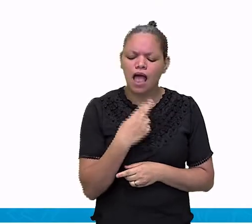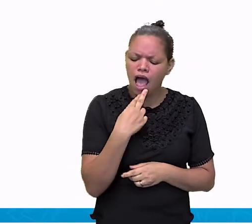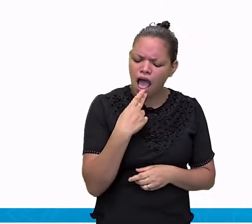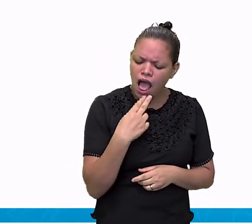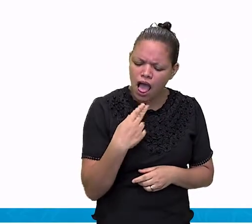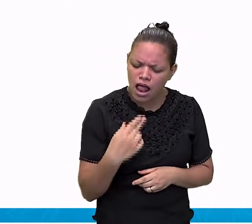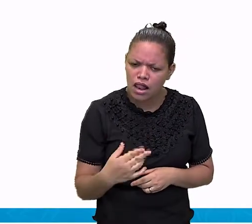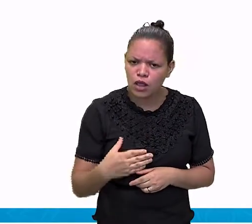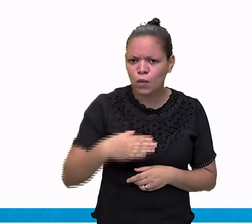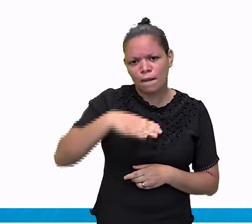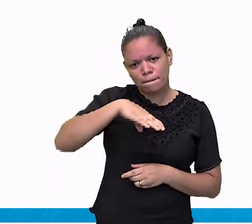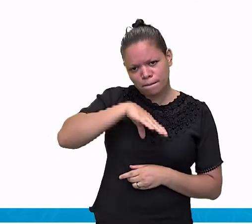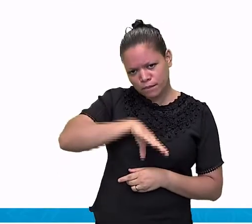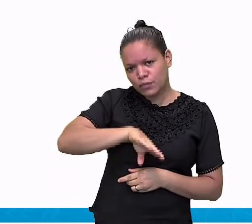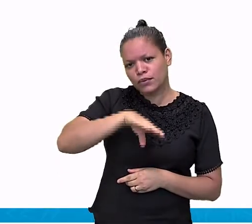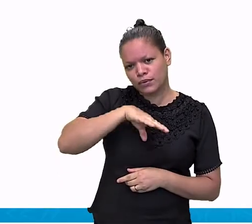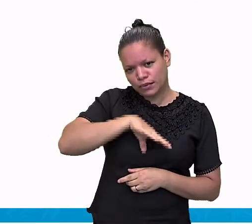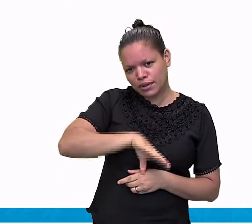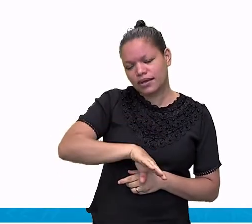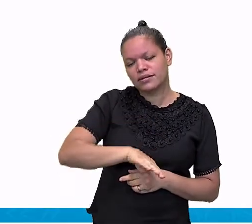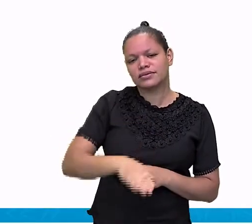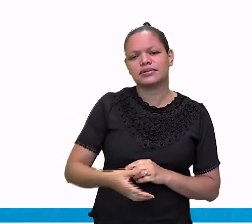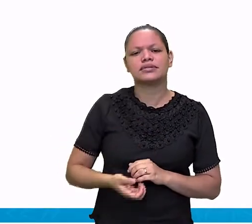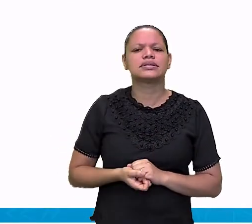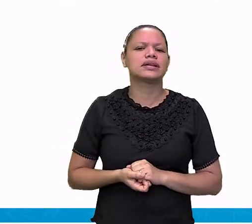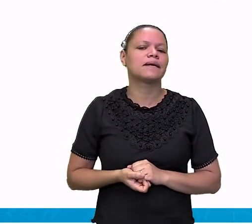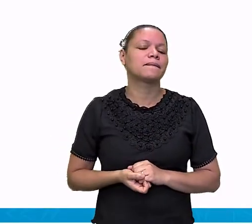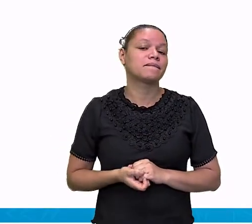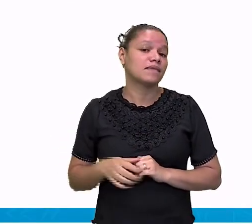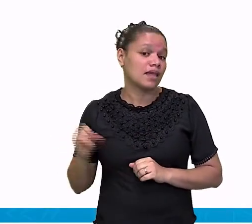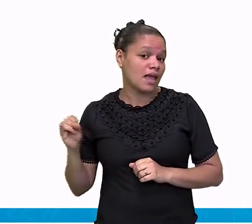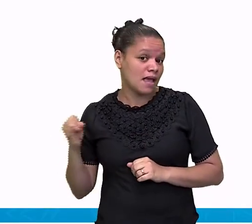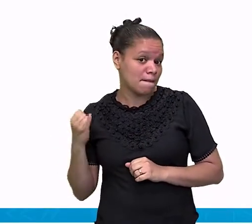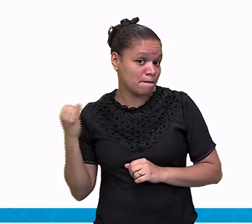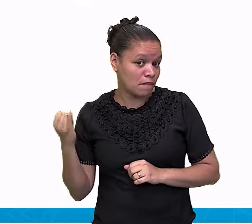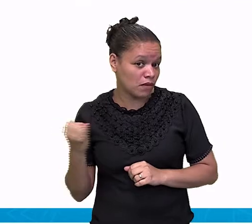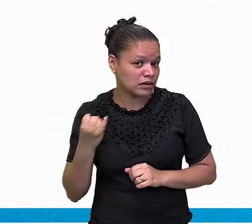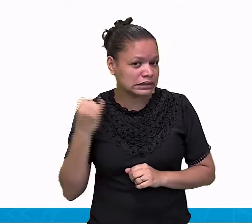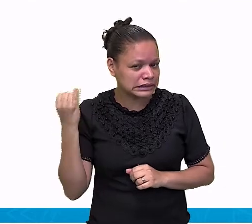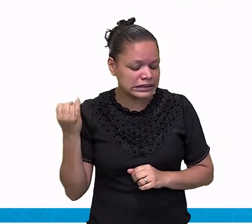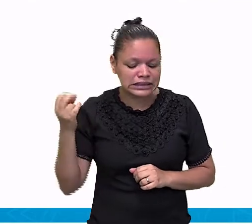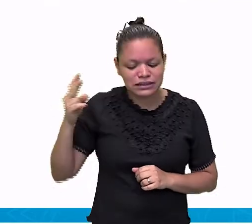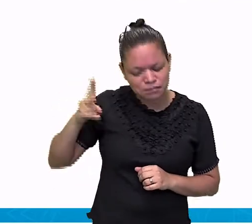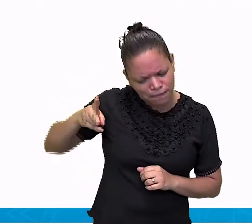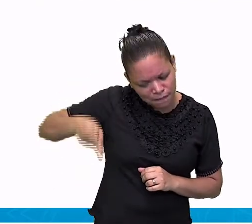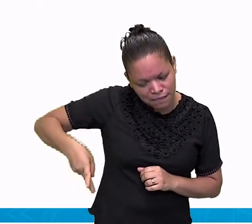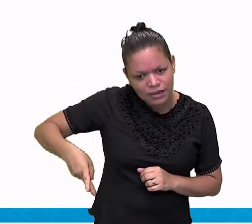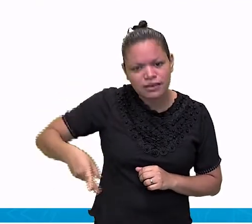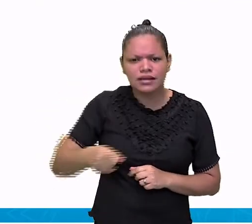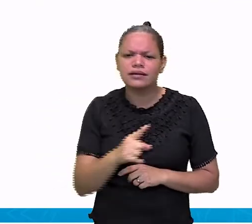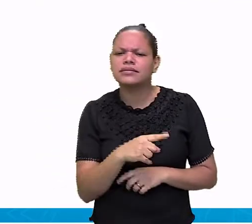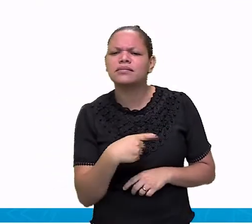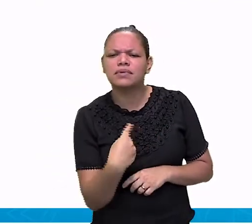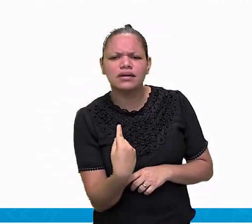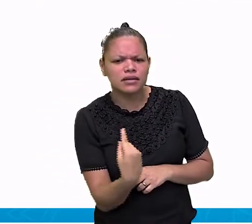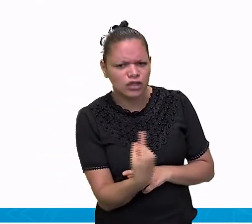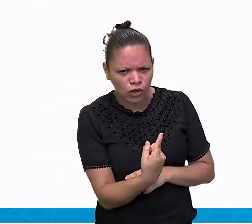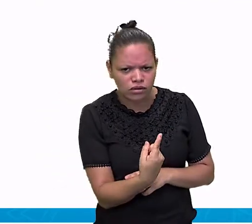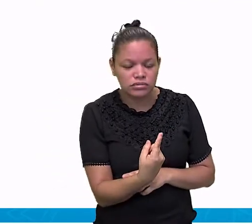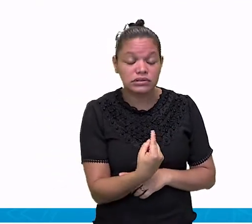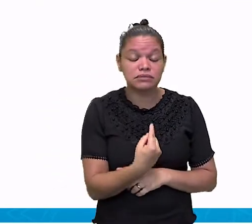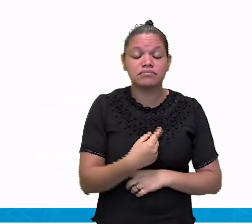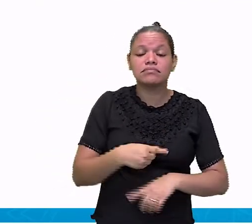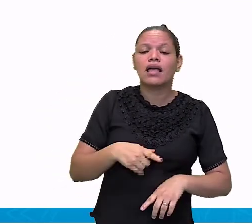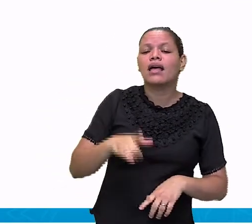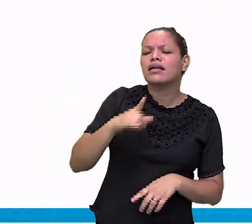crenças. Apesar de a religião católica ser predominante, por muitos longos anos, hoje nós